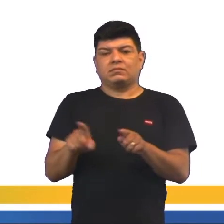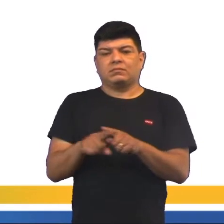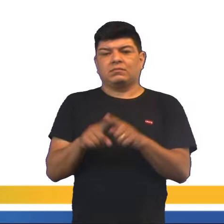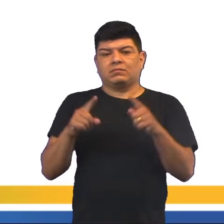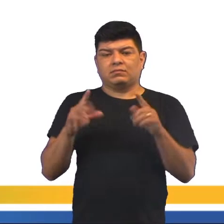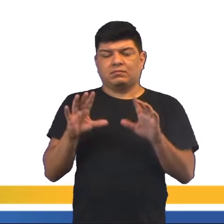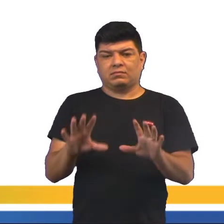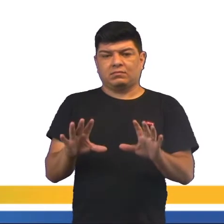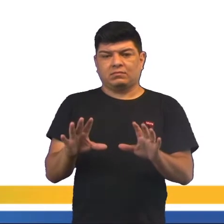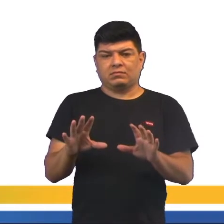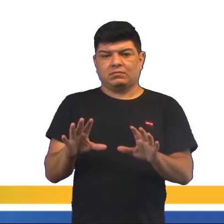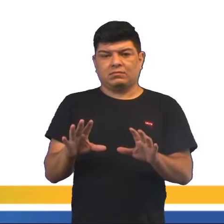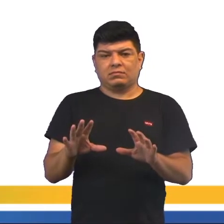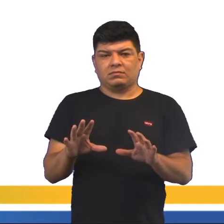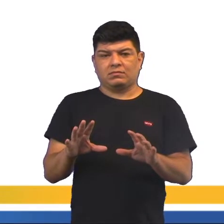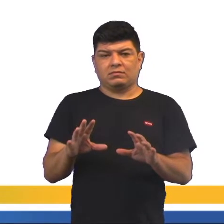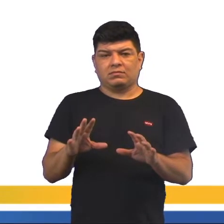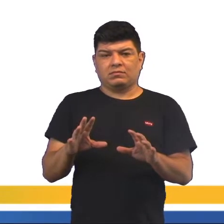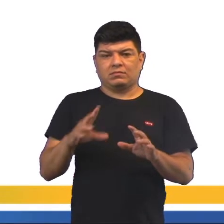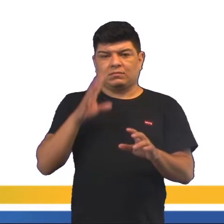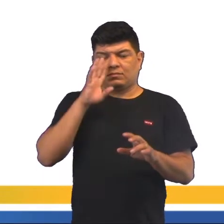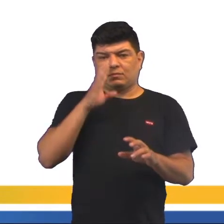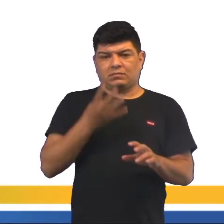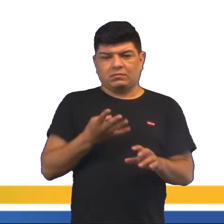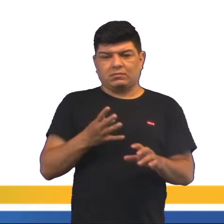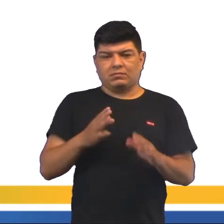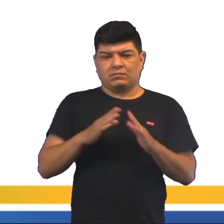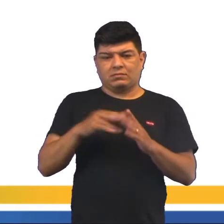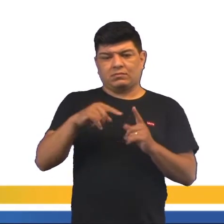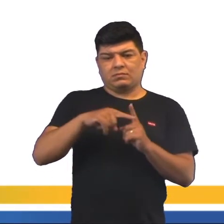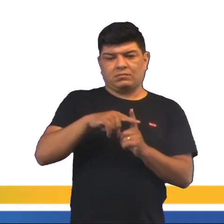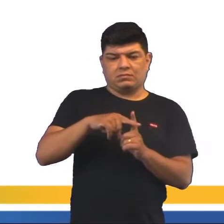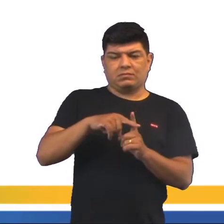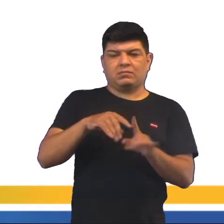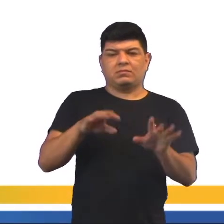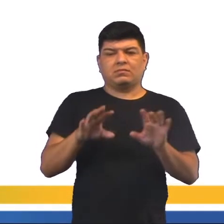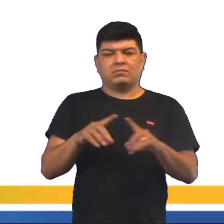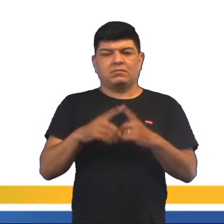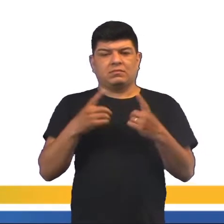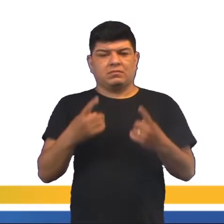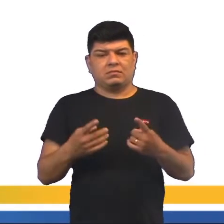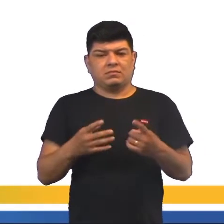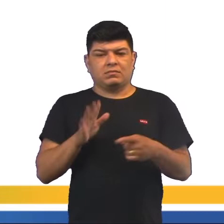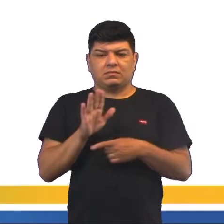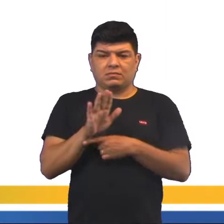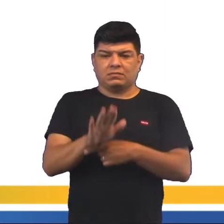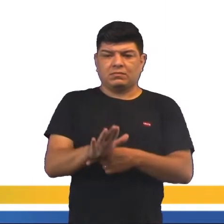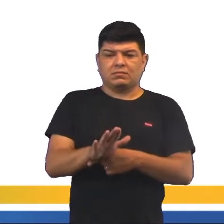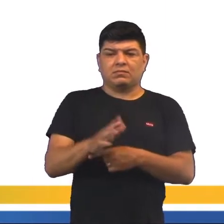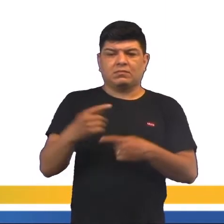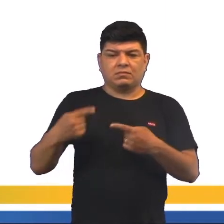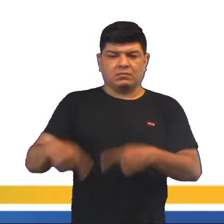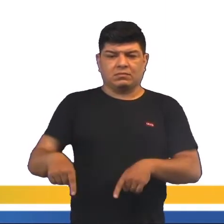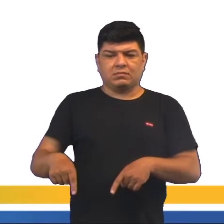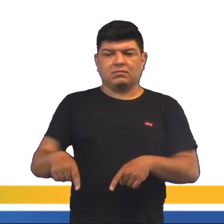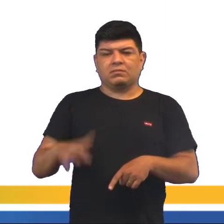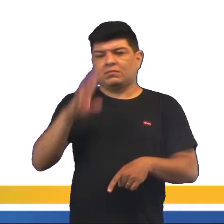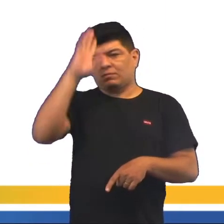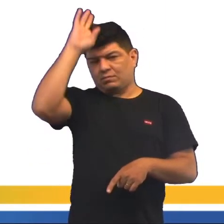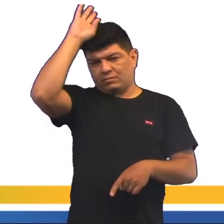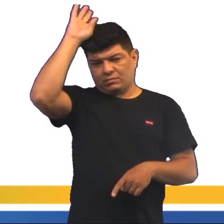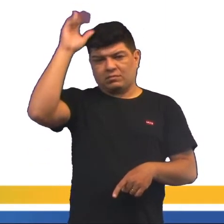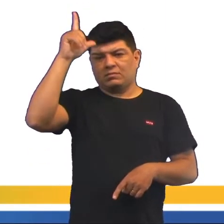havia sido condenado pela igreja, né, como uma heresia, né? Isso contribuiu para a rivalidade entre os romanos